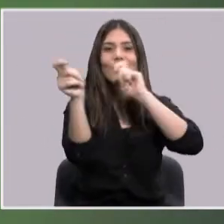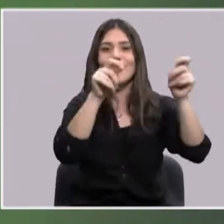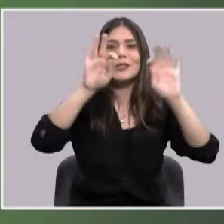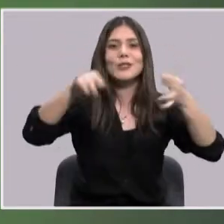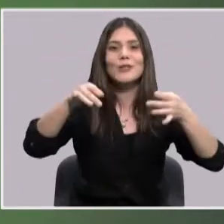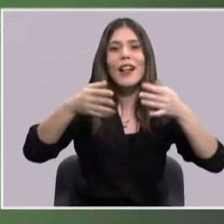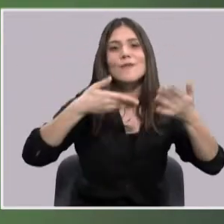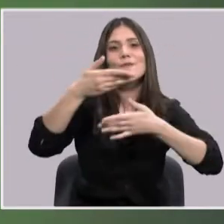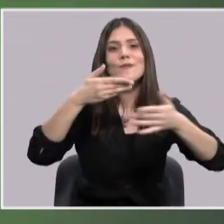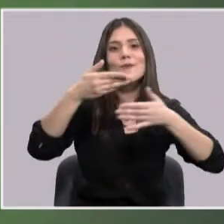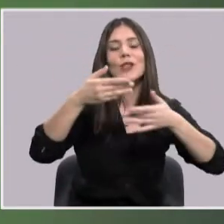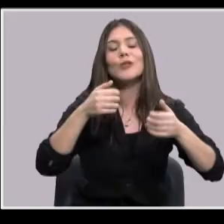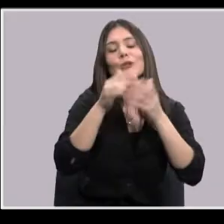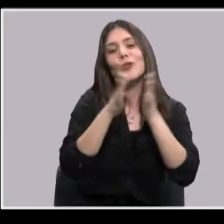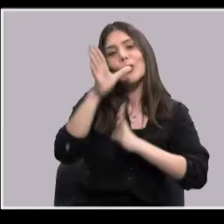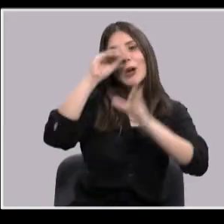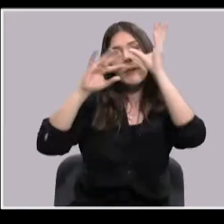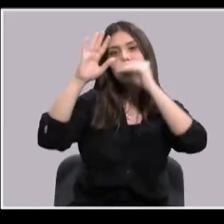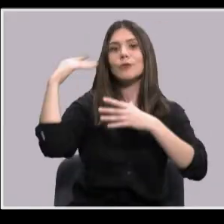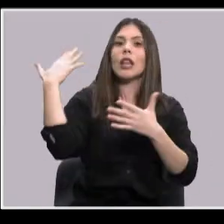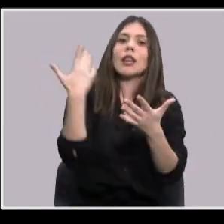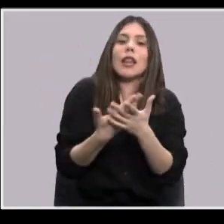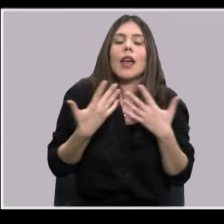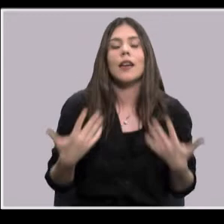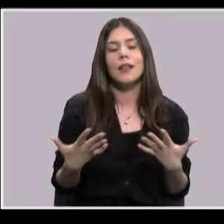em prática tudo o que aprendemos.